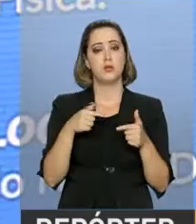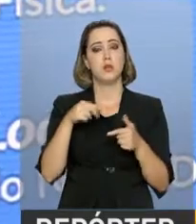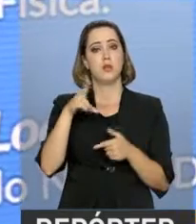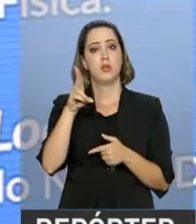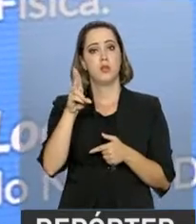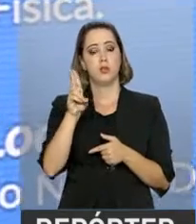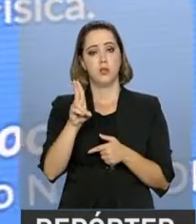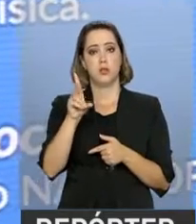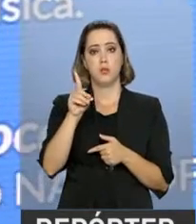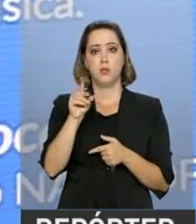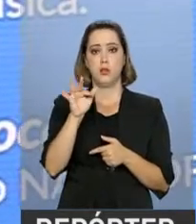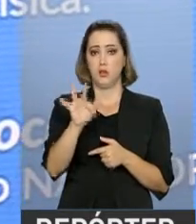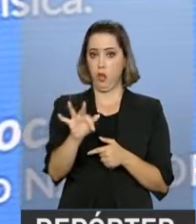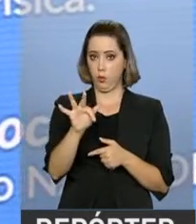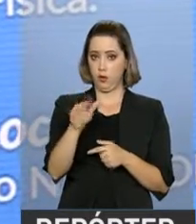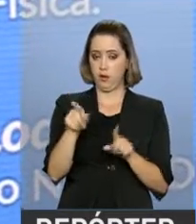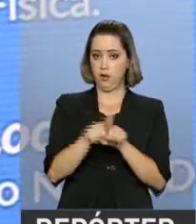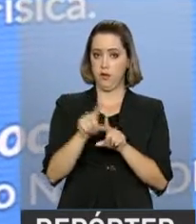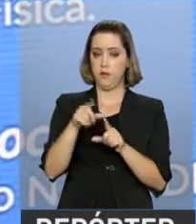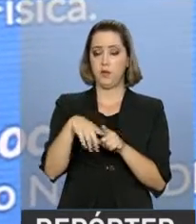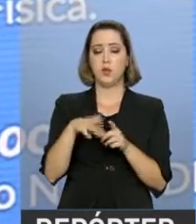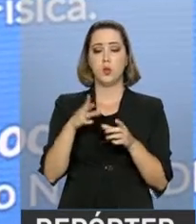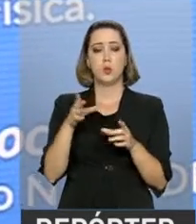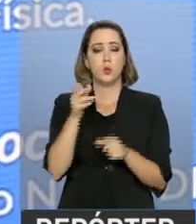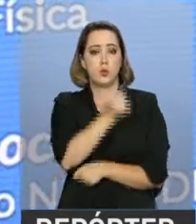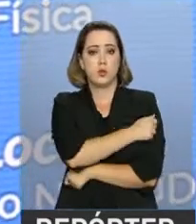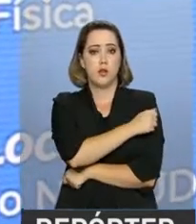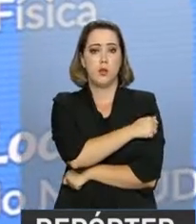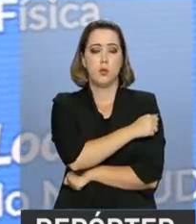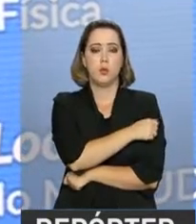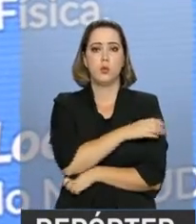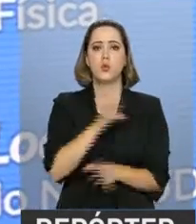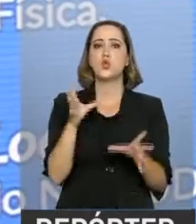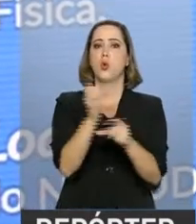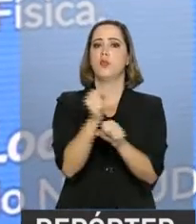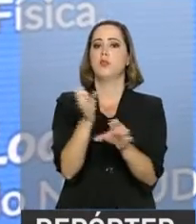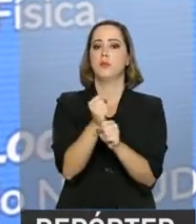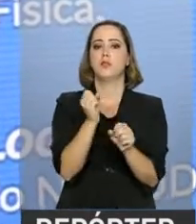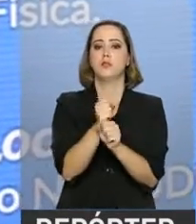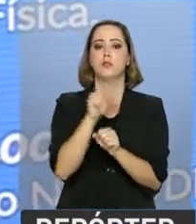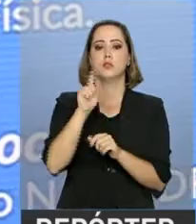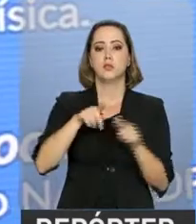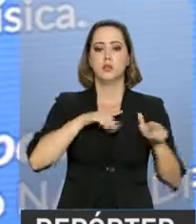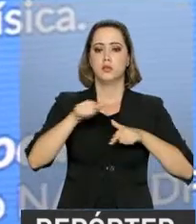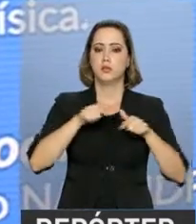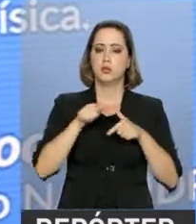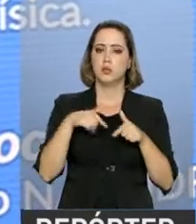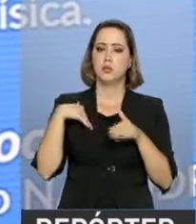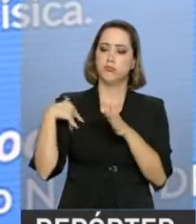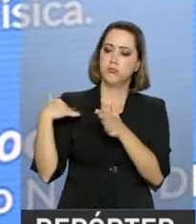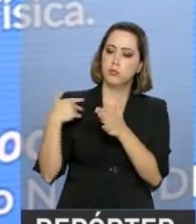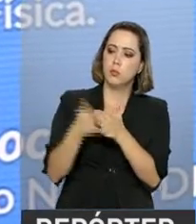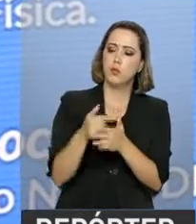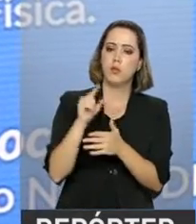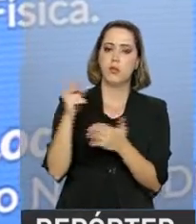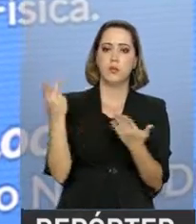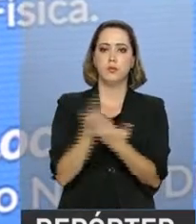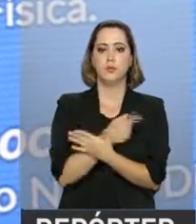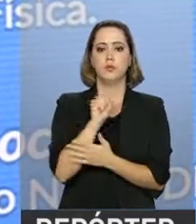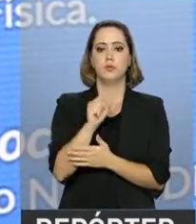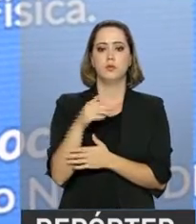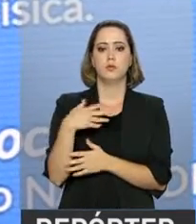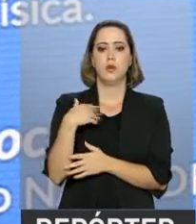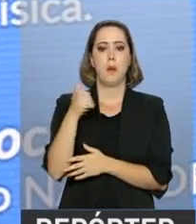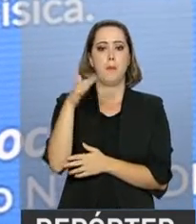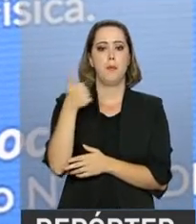DF, dos alunos de Ciências Contábeis. É uma atividade que já vem sendo prestada aos contribuintes há